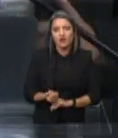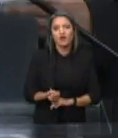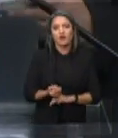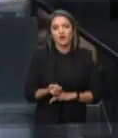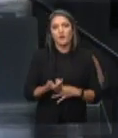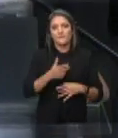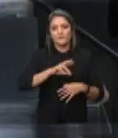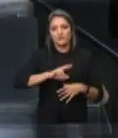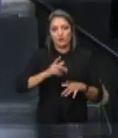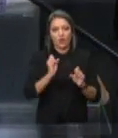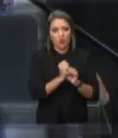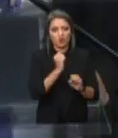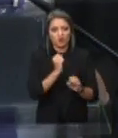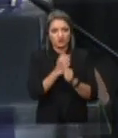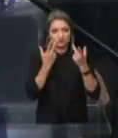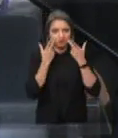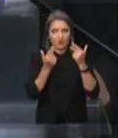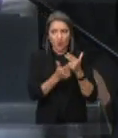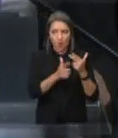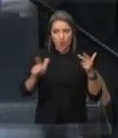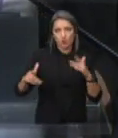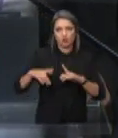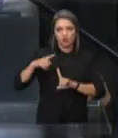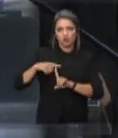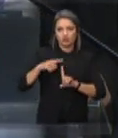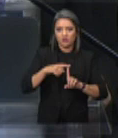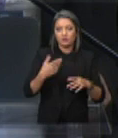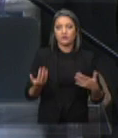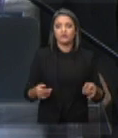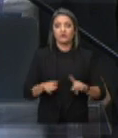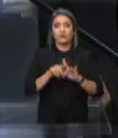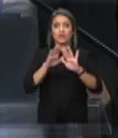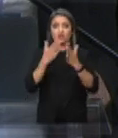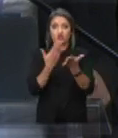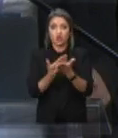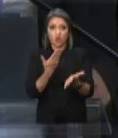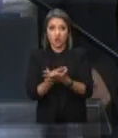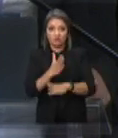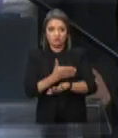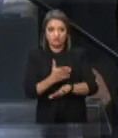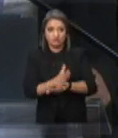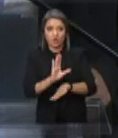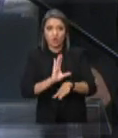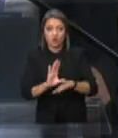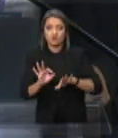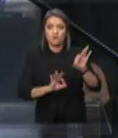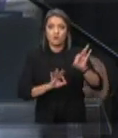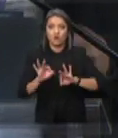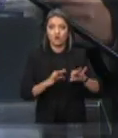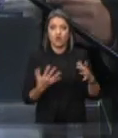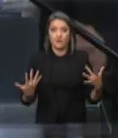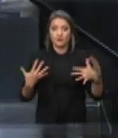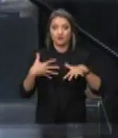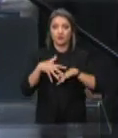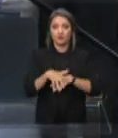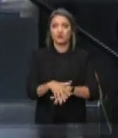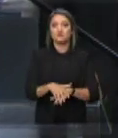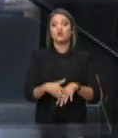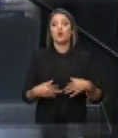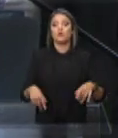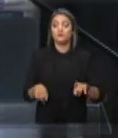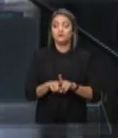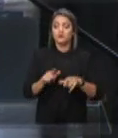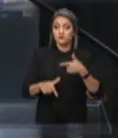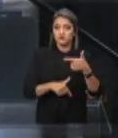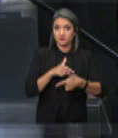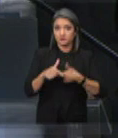habitação criar formas de locação social escolarização capacitação programas de inclusão produtiva e mais do que isso